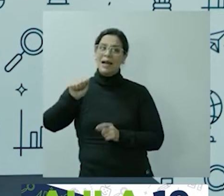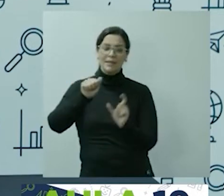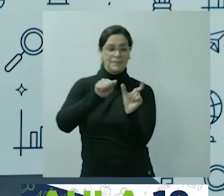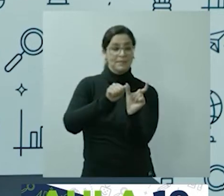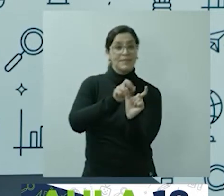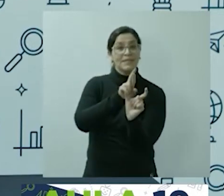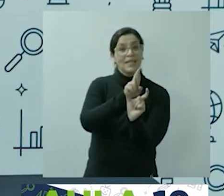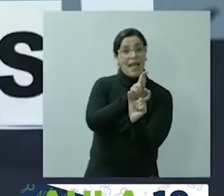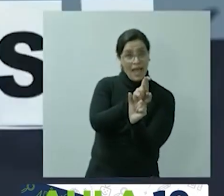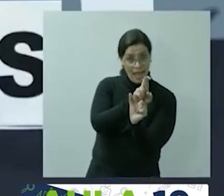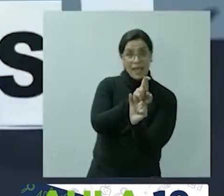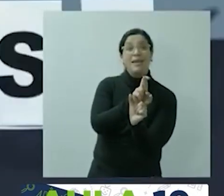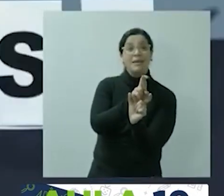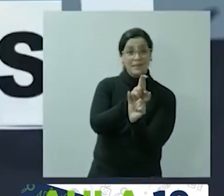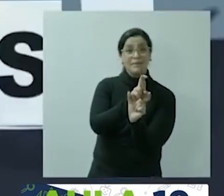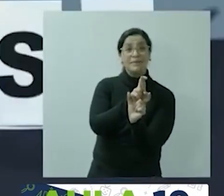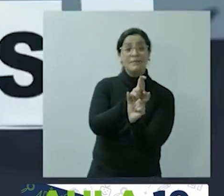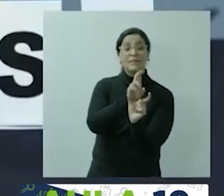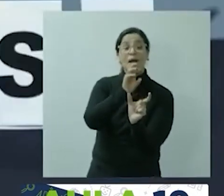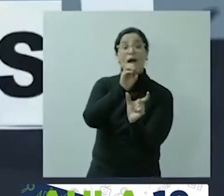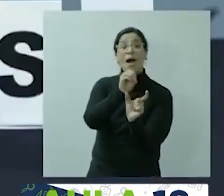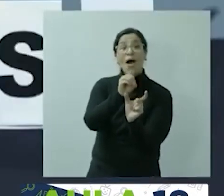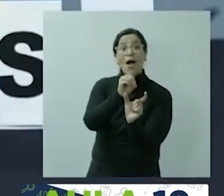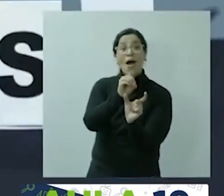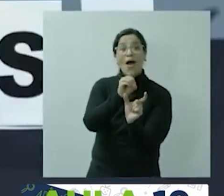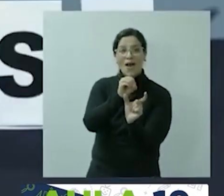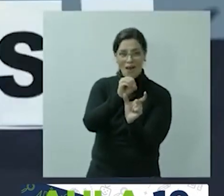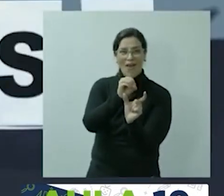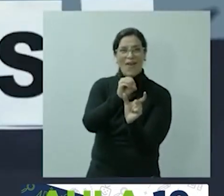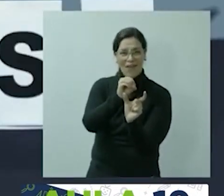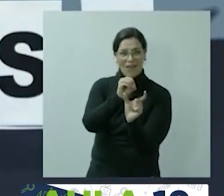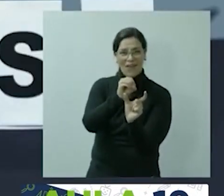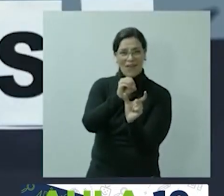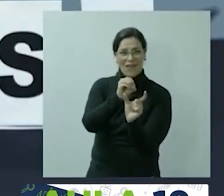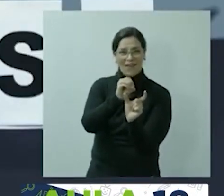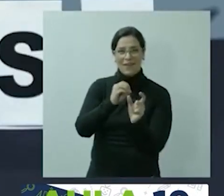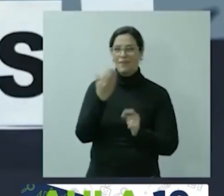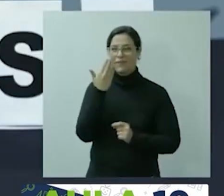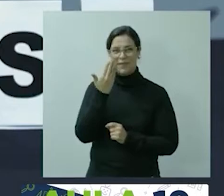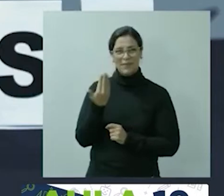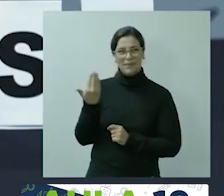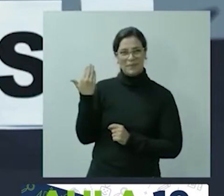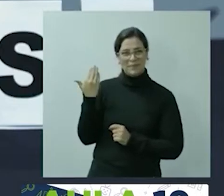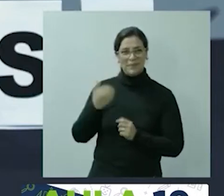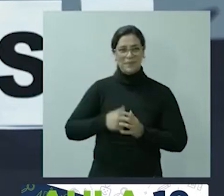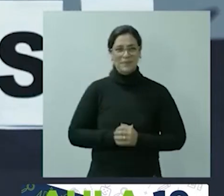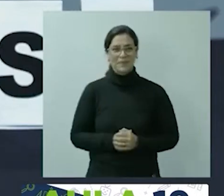é o R novamente, mas com a letra O.